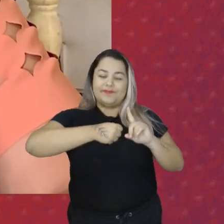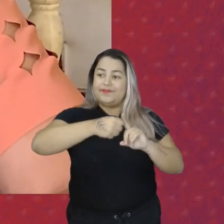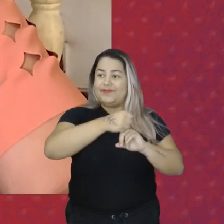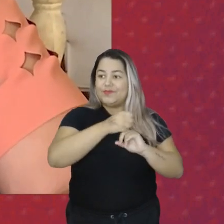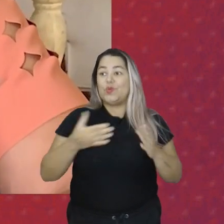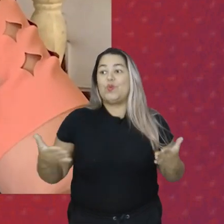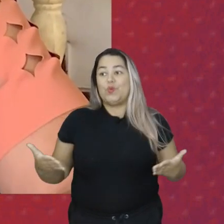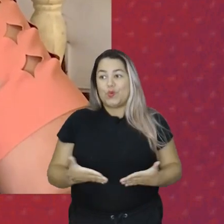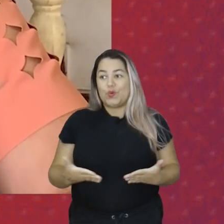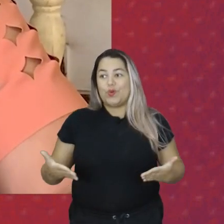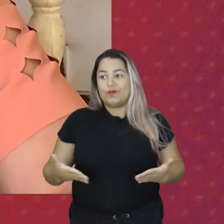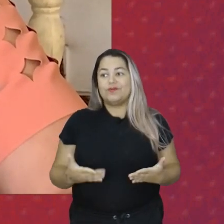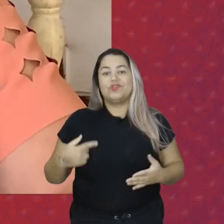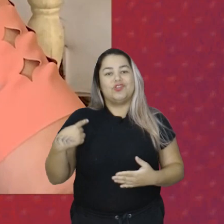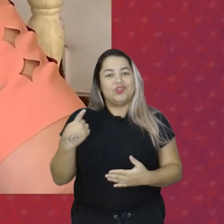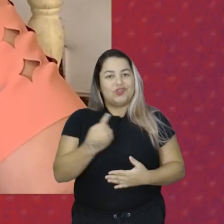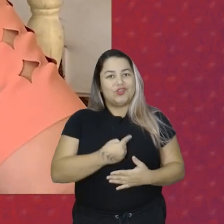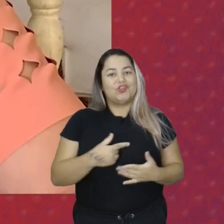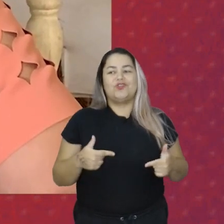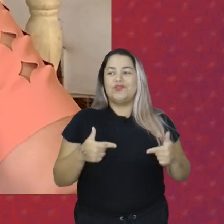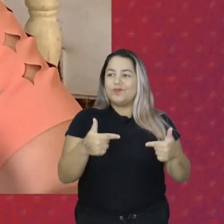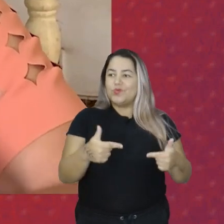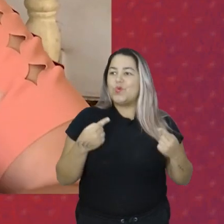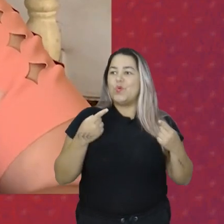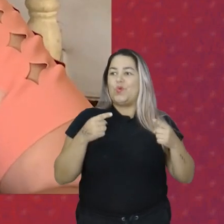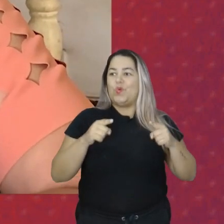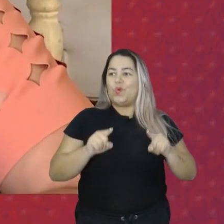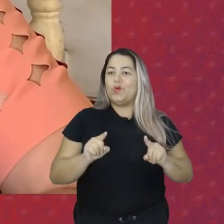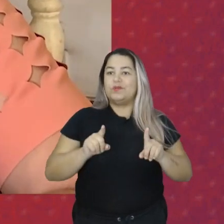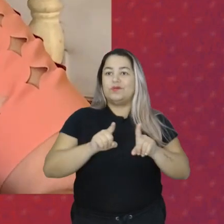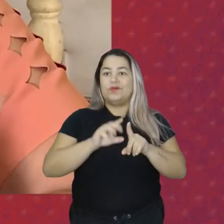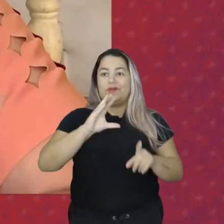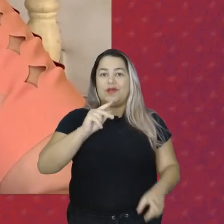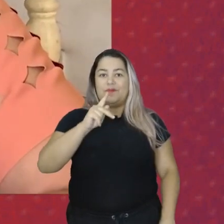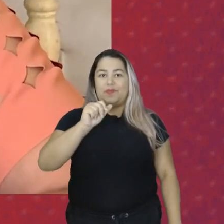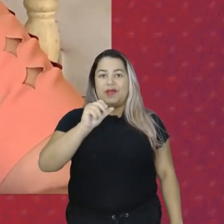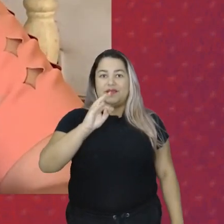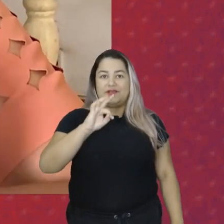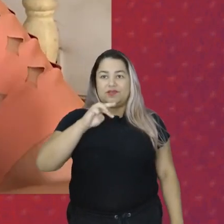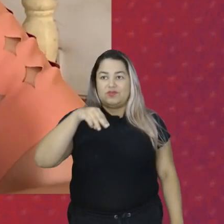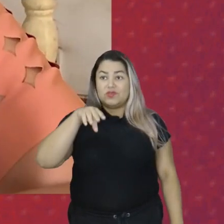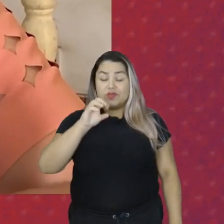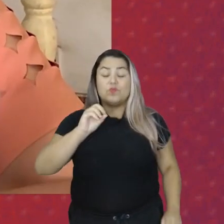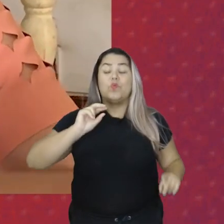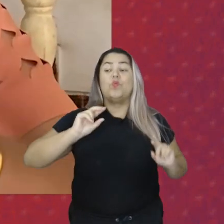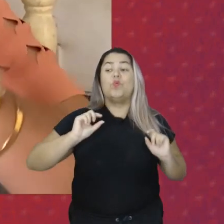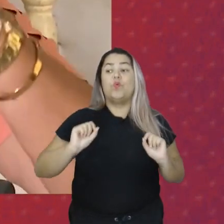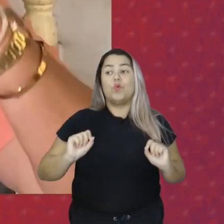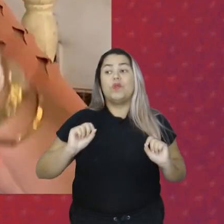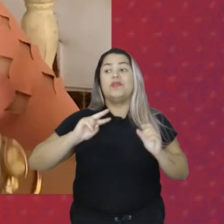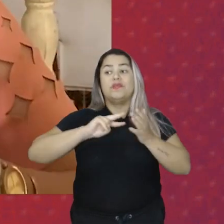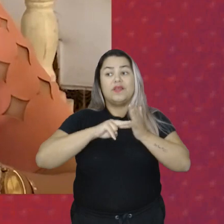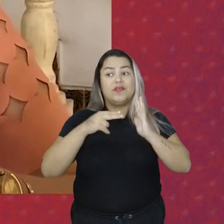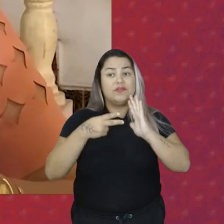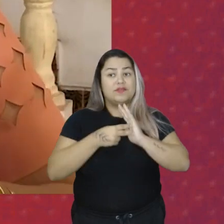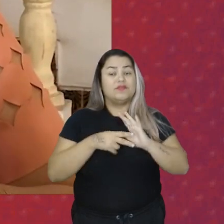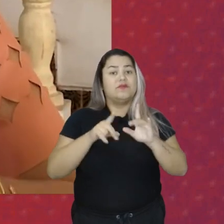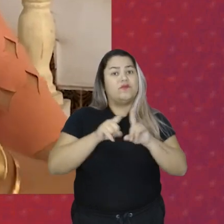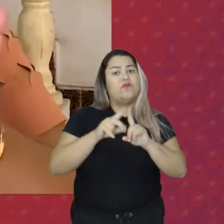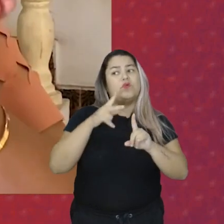E hoje nós lutamos contra o capacitismo, que é você definir